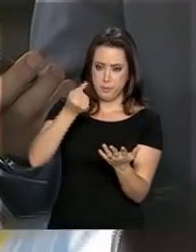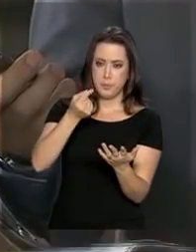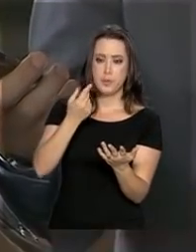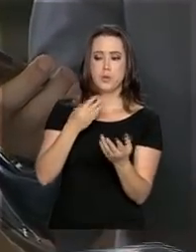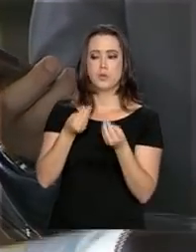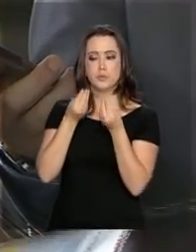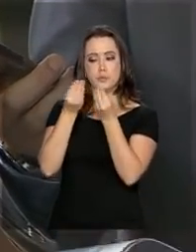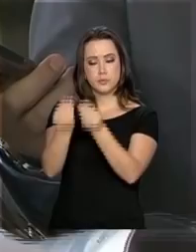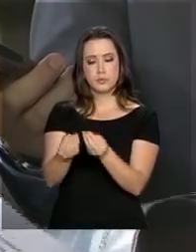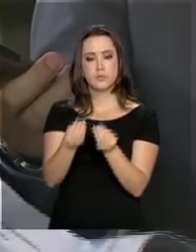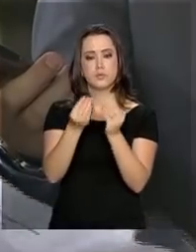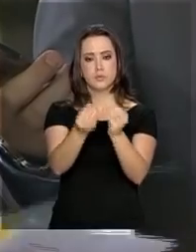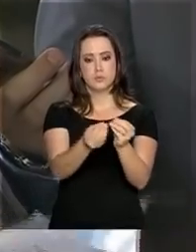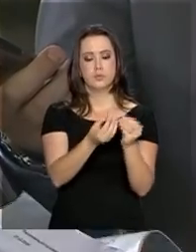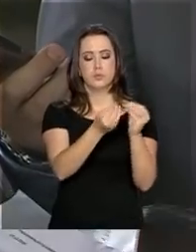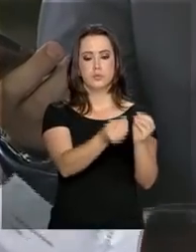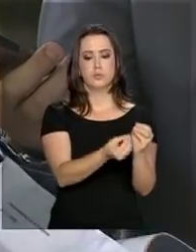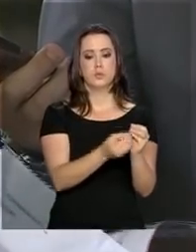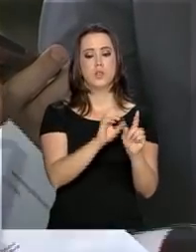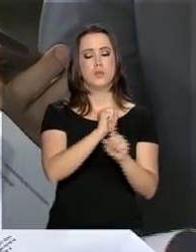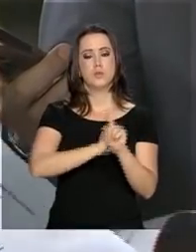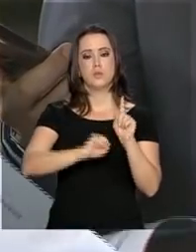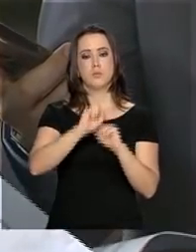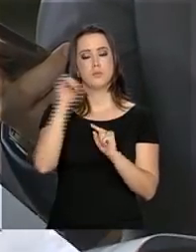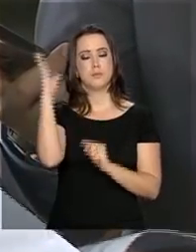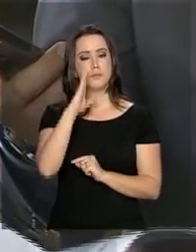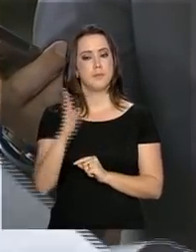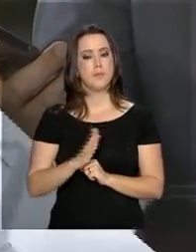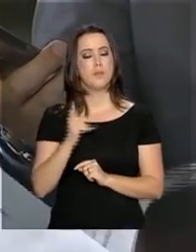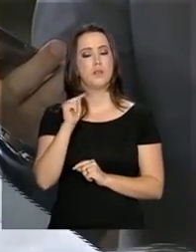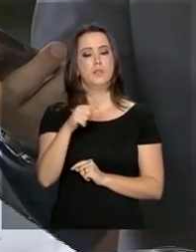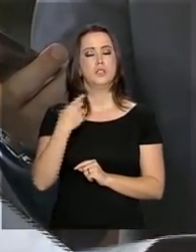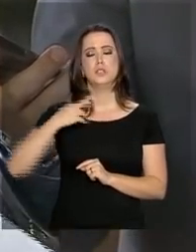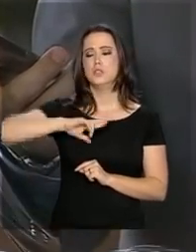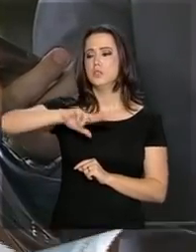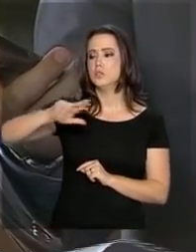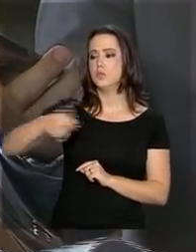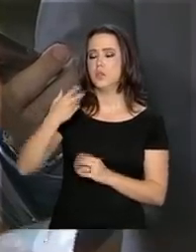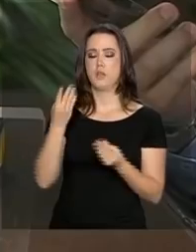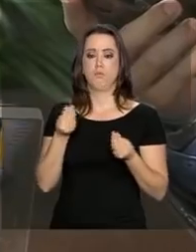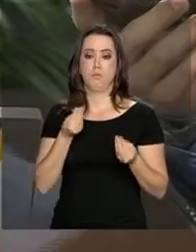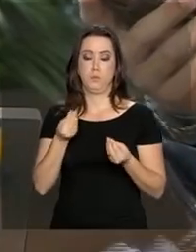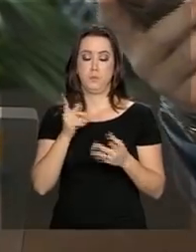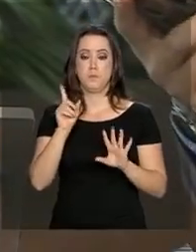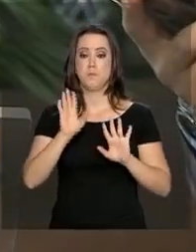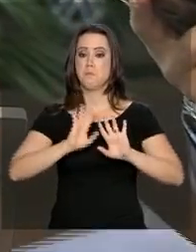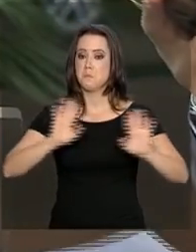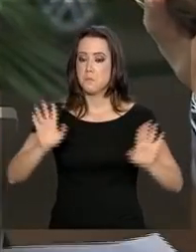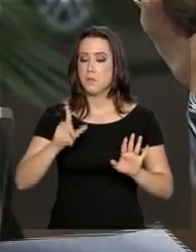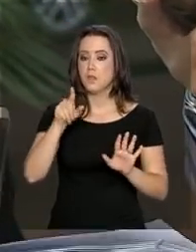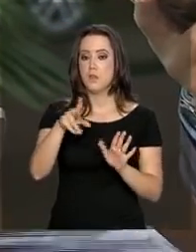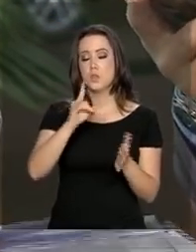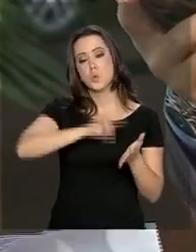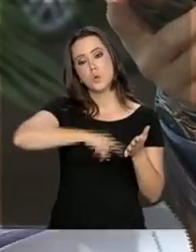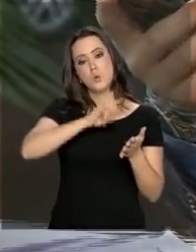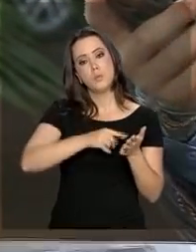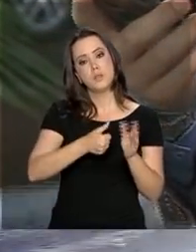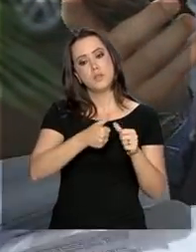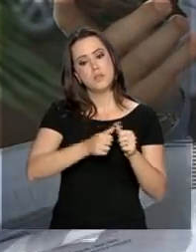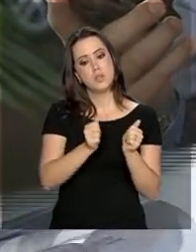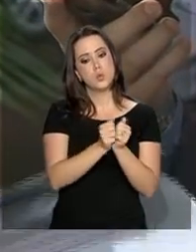entregues à sociedade brasileira nas mais variadas formas esse material que está aqui